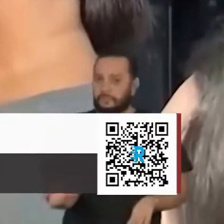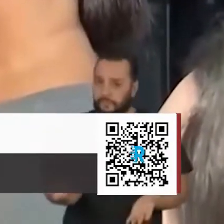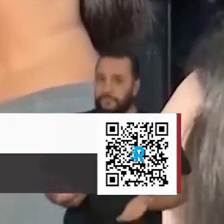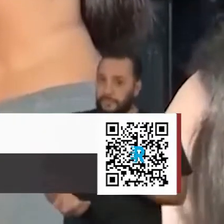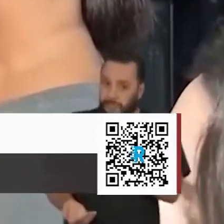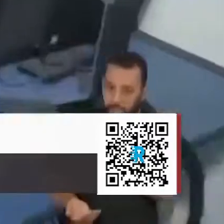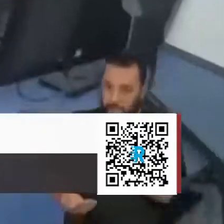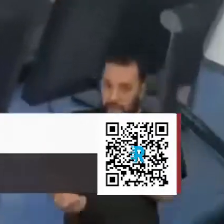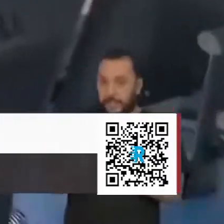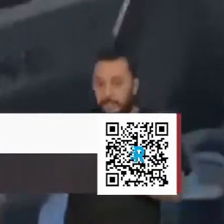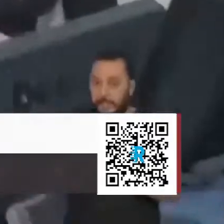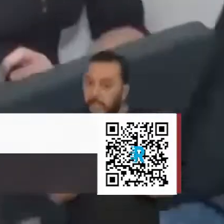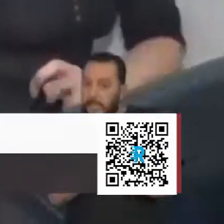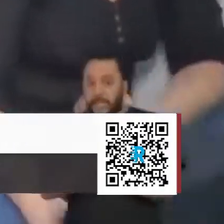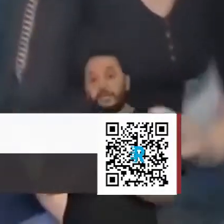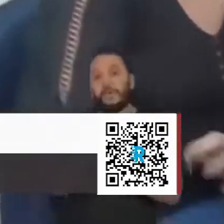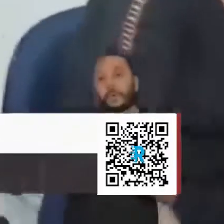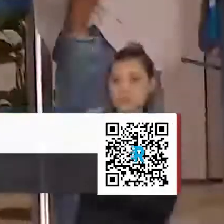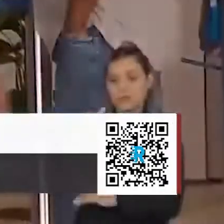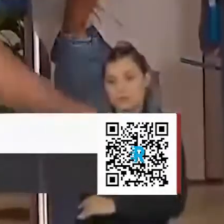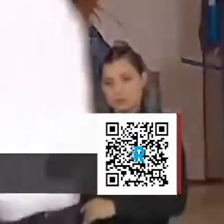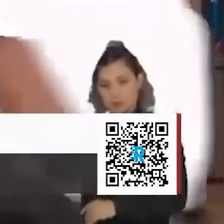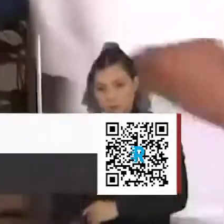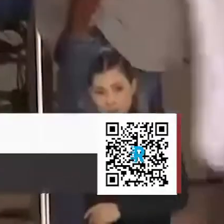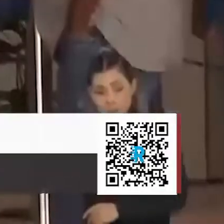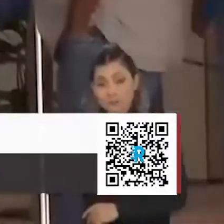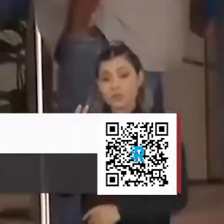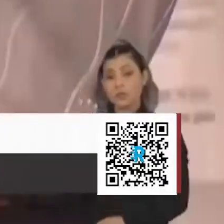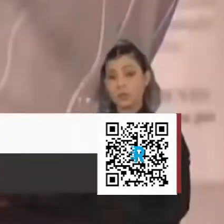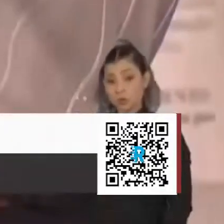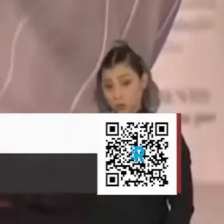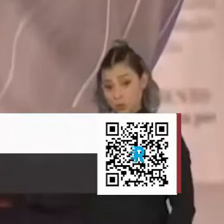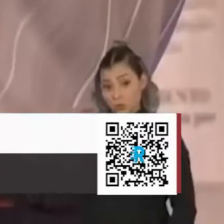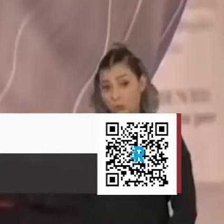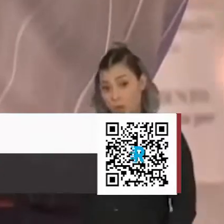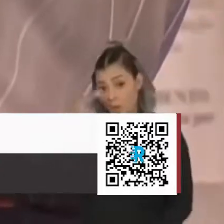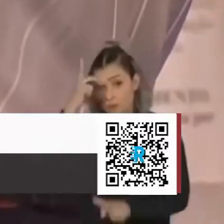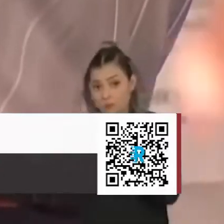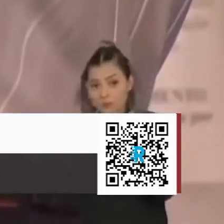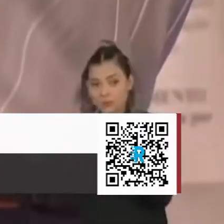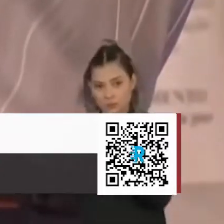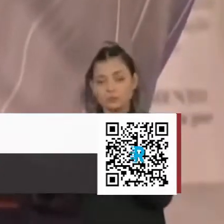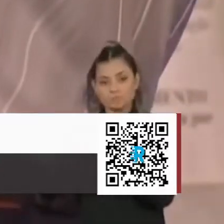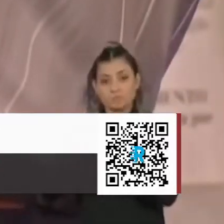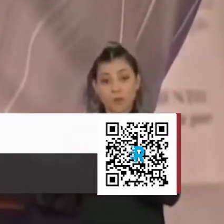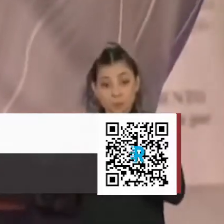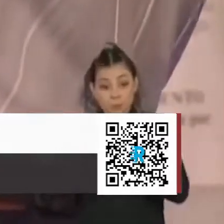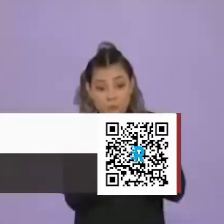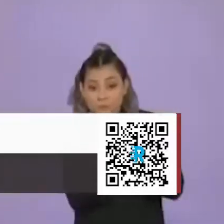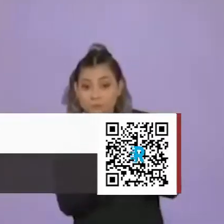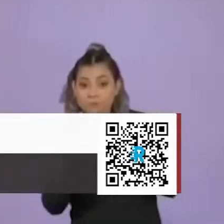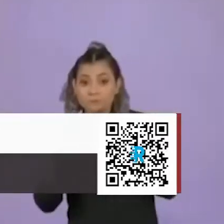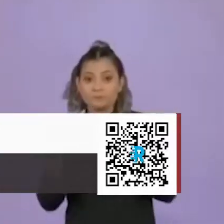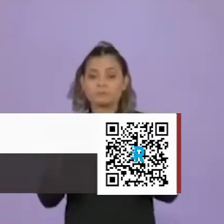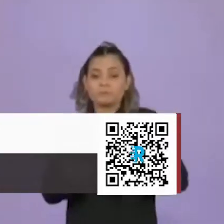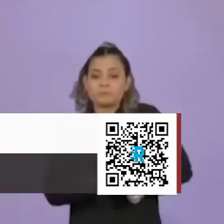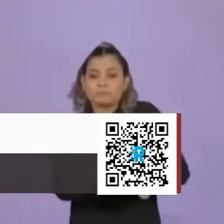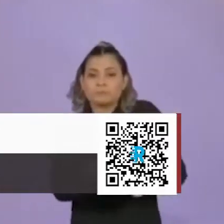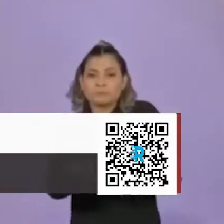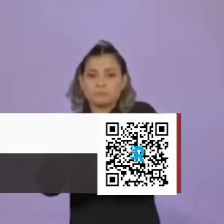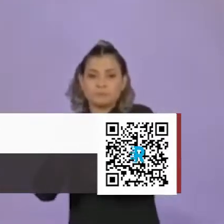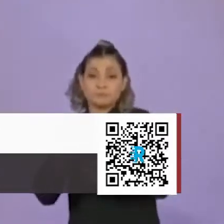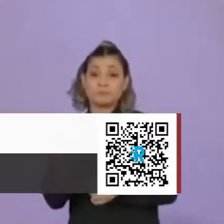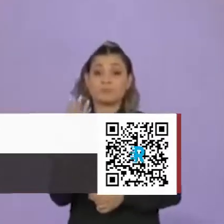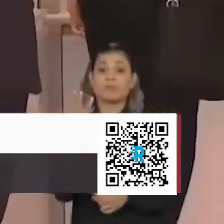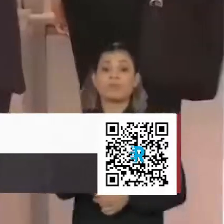nas chamadas profissões do futuro. 3 semanas depois do presidente Bolsonaro anunciar a contratação de temporários